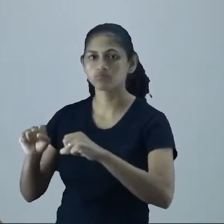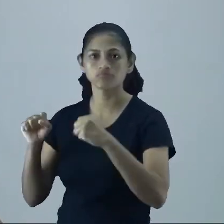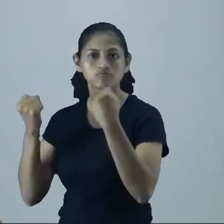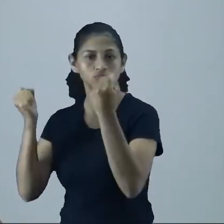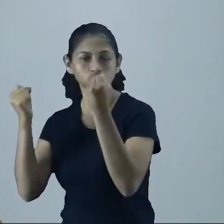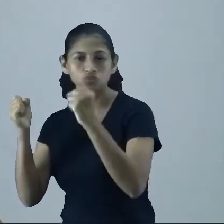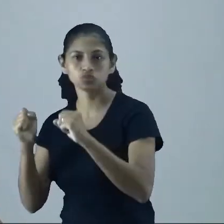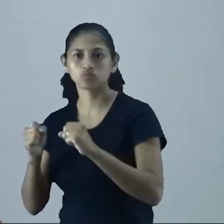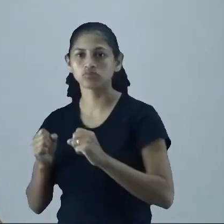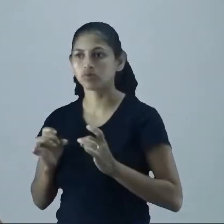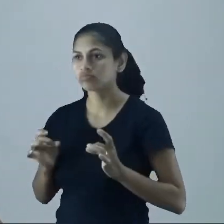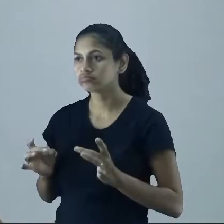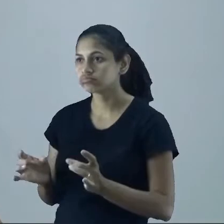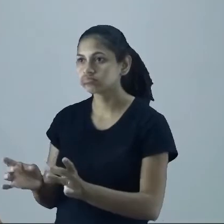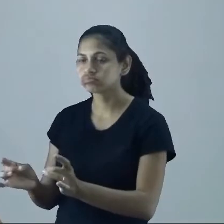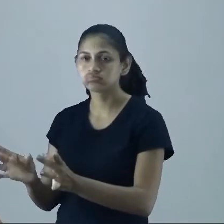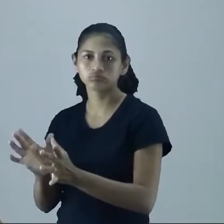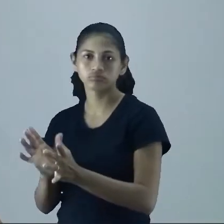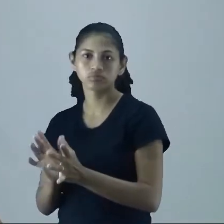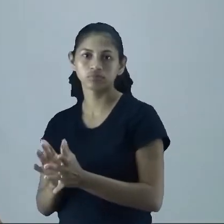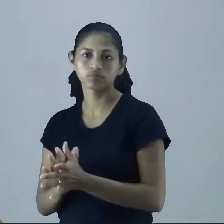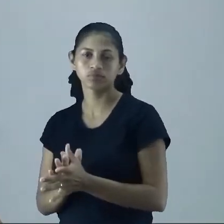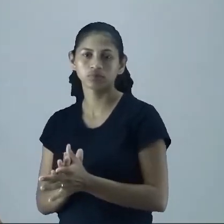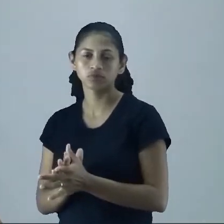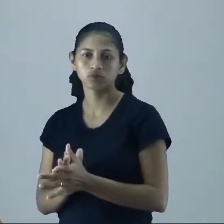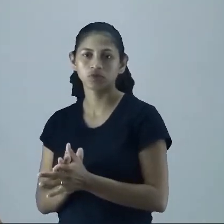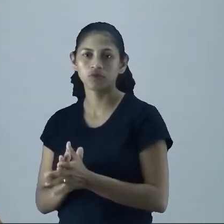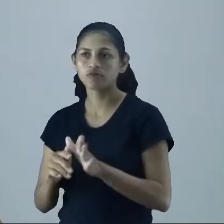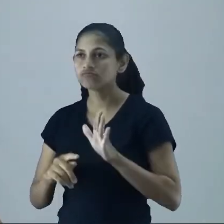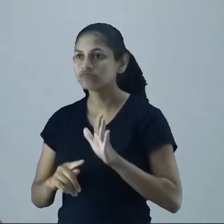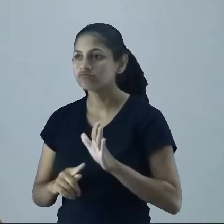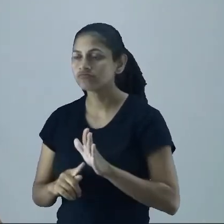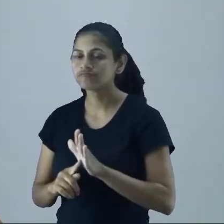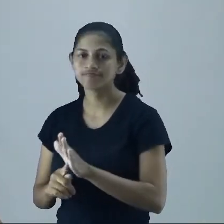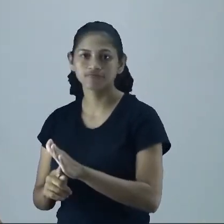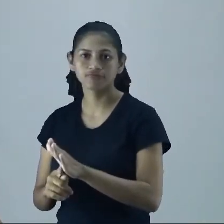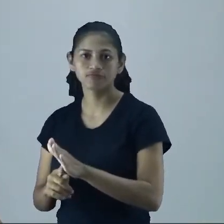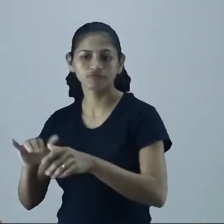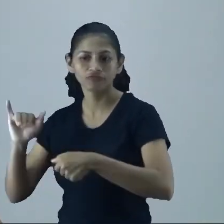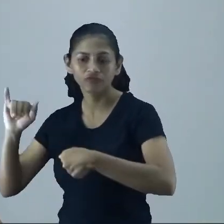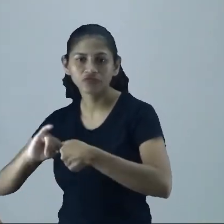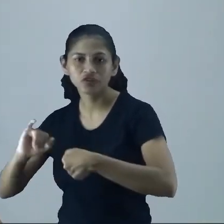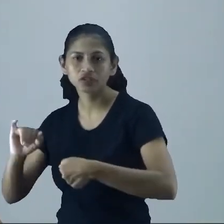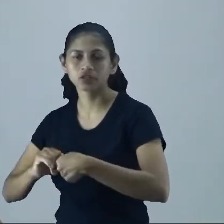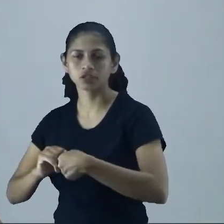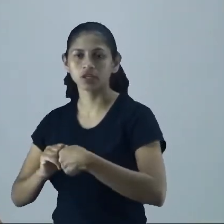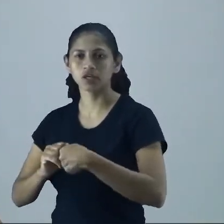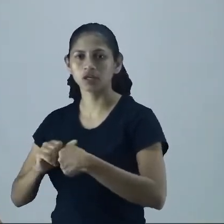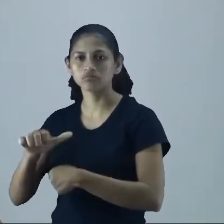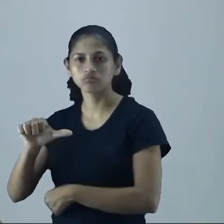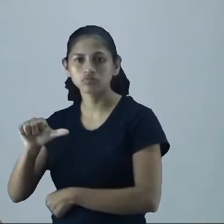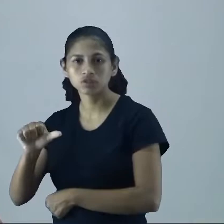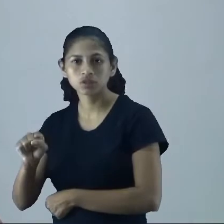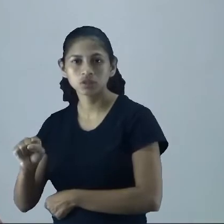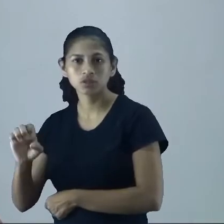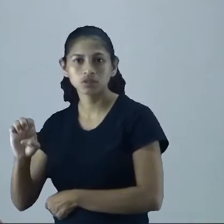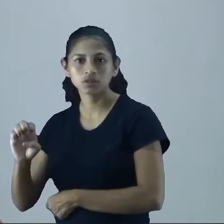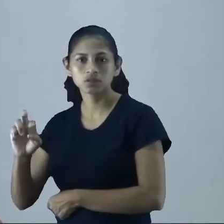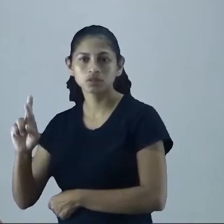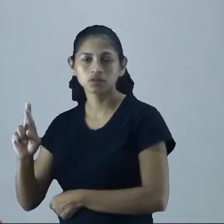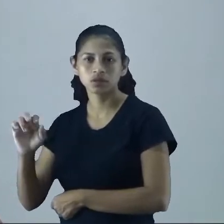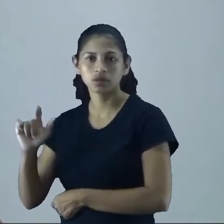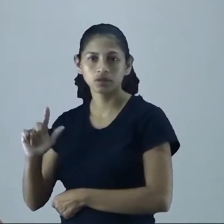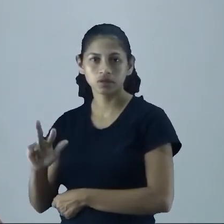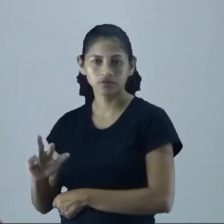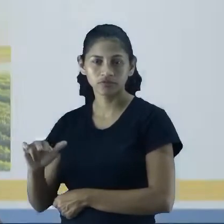no comércio, elas vão prestar serviços, elas vão trabalhar de outras maneiras,